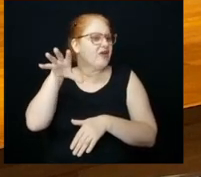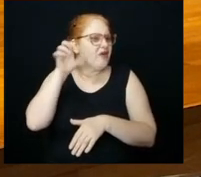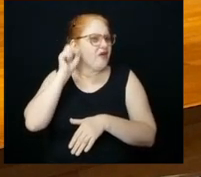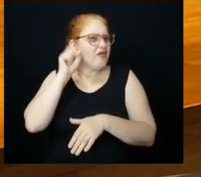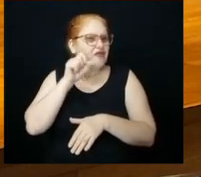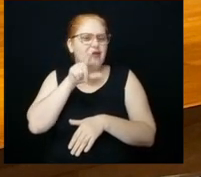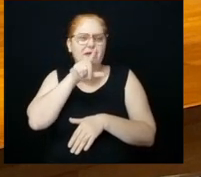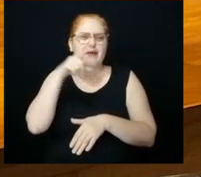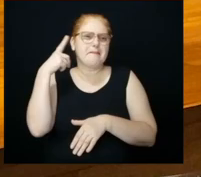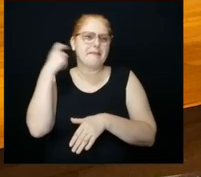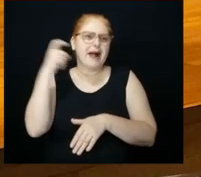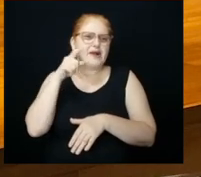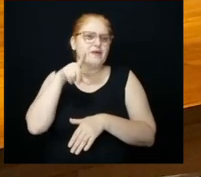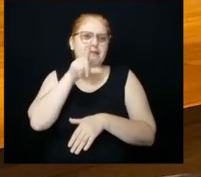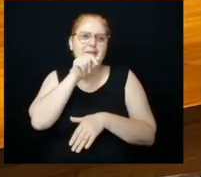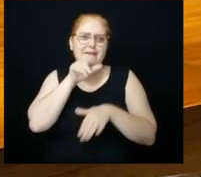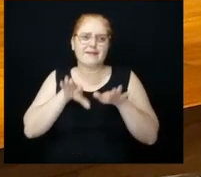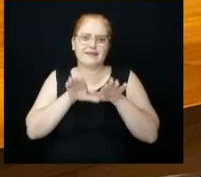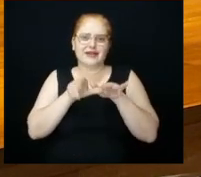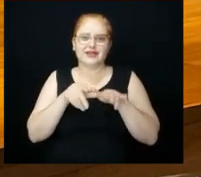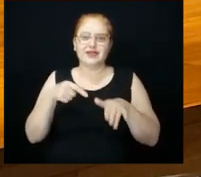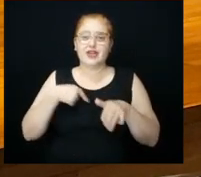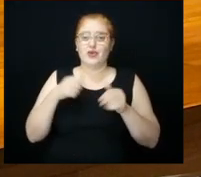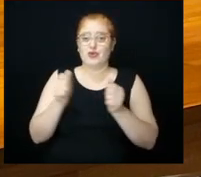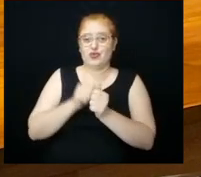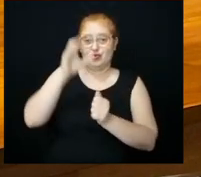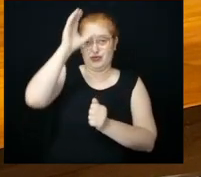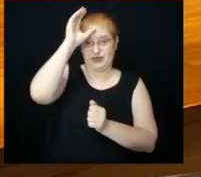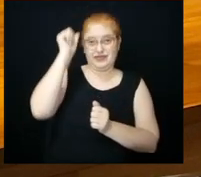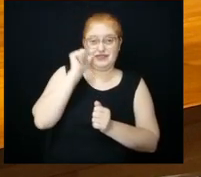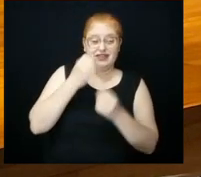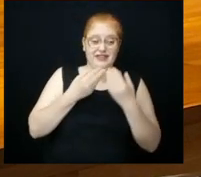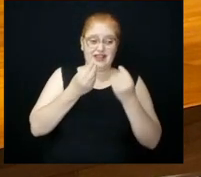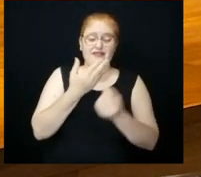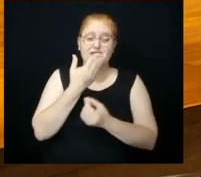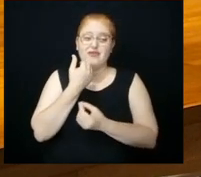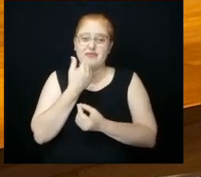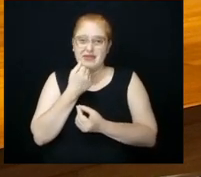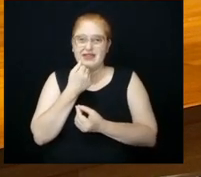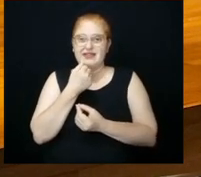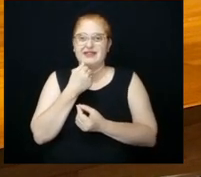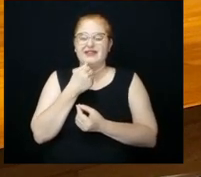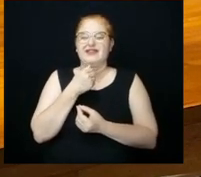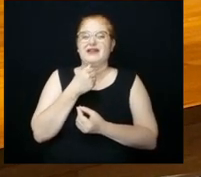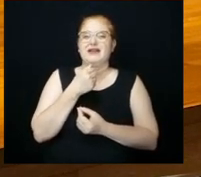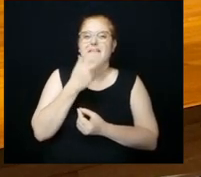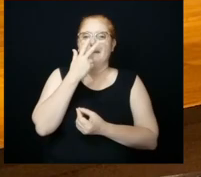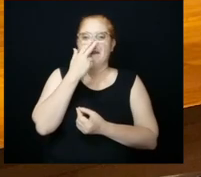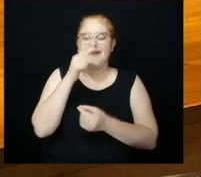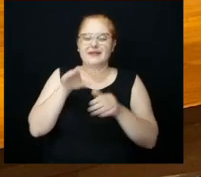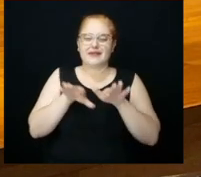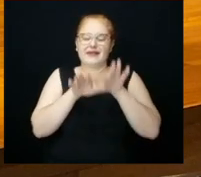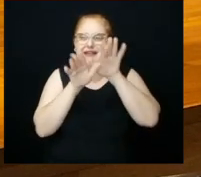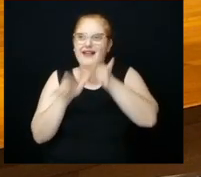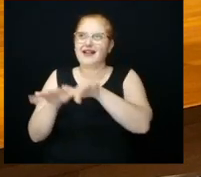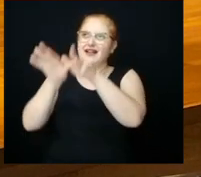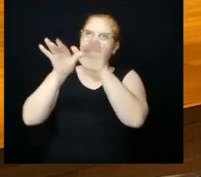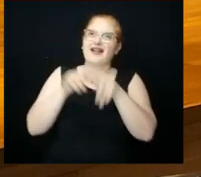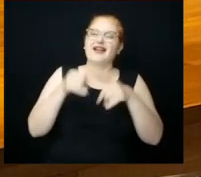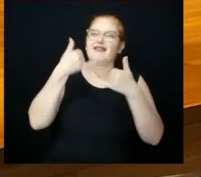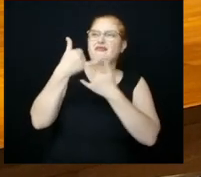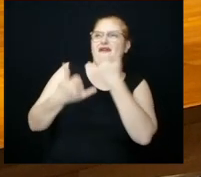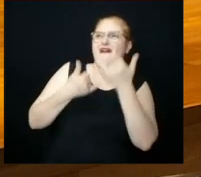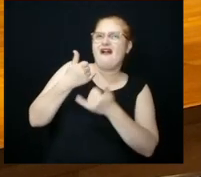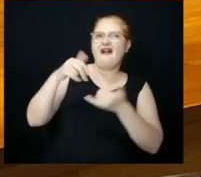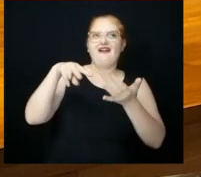e a tia Rosa vínhamos lhes dar comida. Parece que elas adivinhavam, começavam a voar, a dançar, a